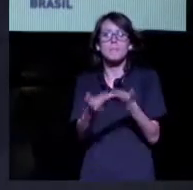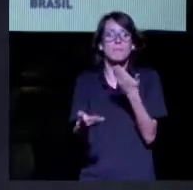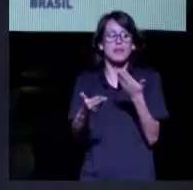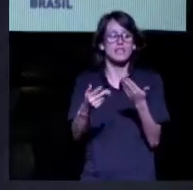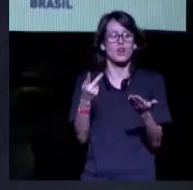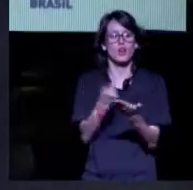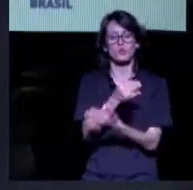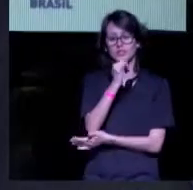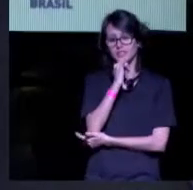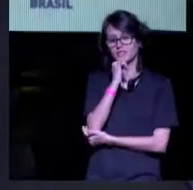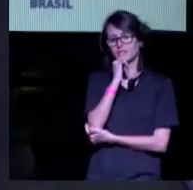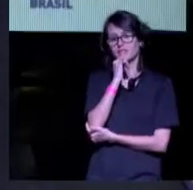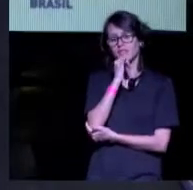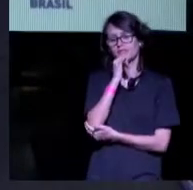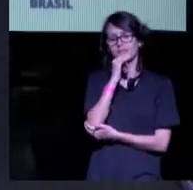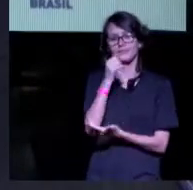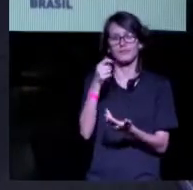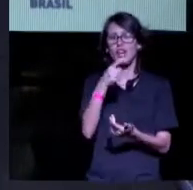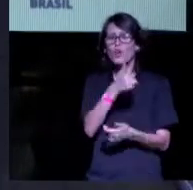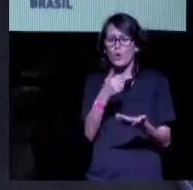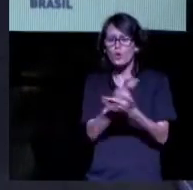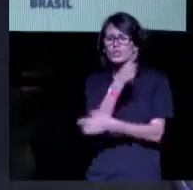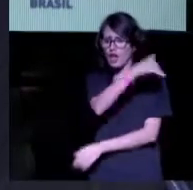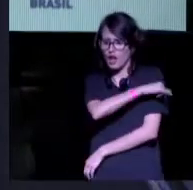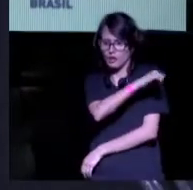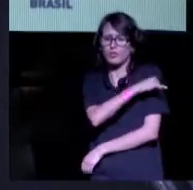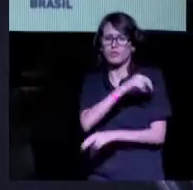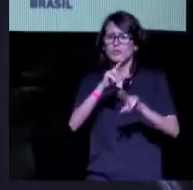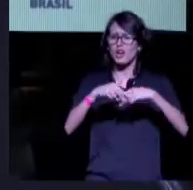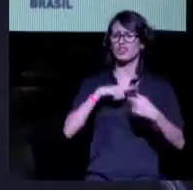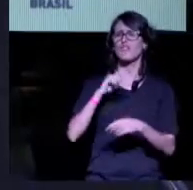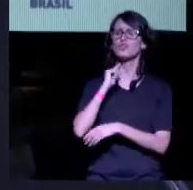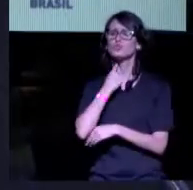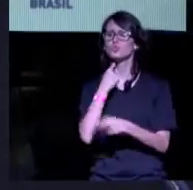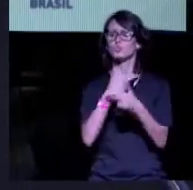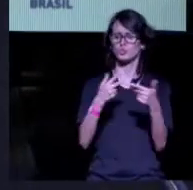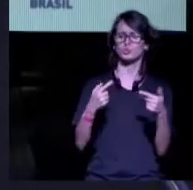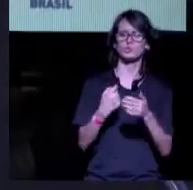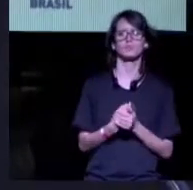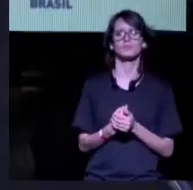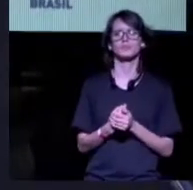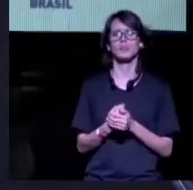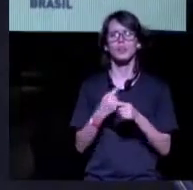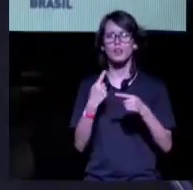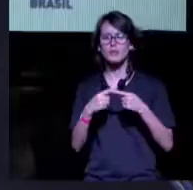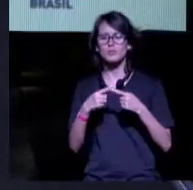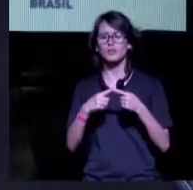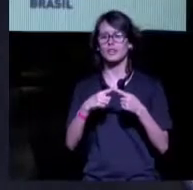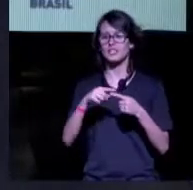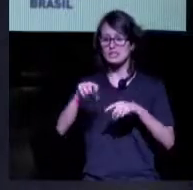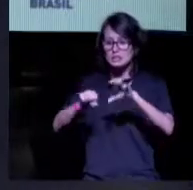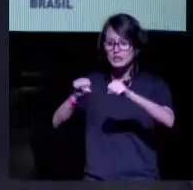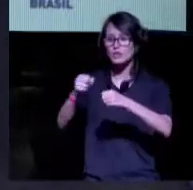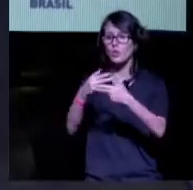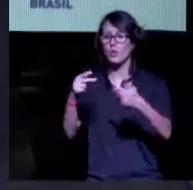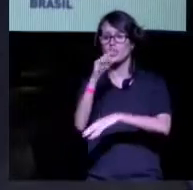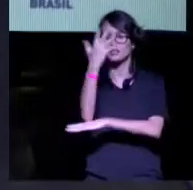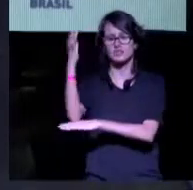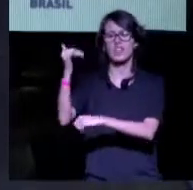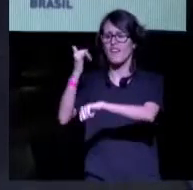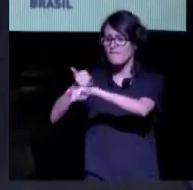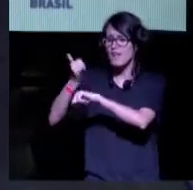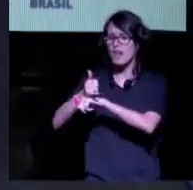guanabara então as empresas que começam a ter uma consciência de que o recurso natural o couro tecido o polímero ferro/aço